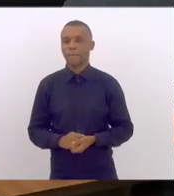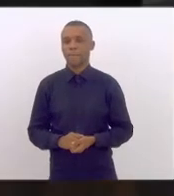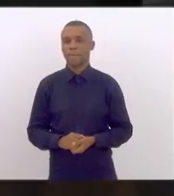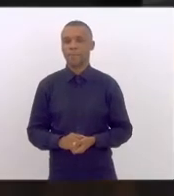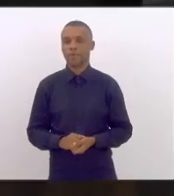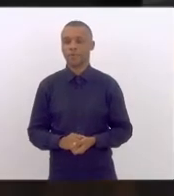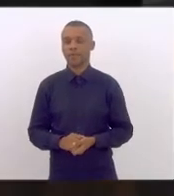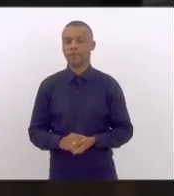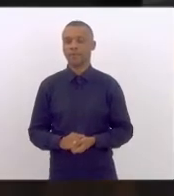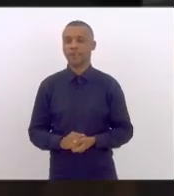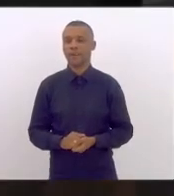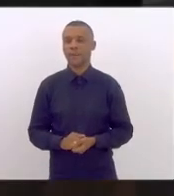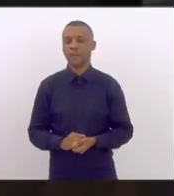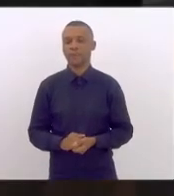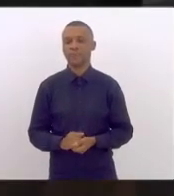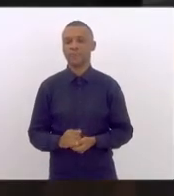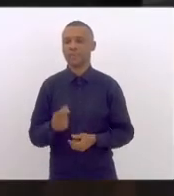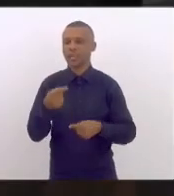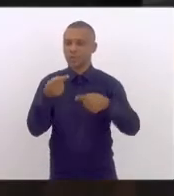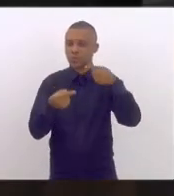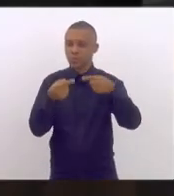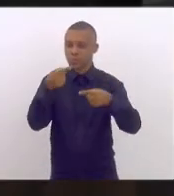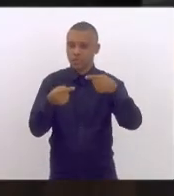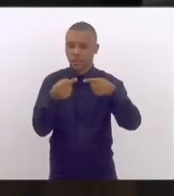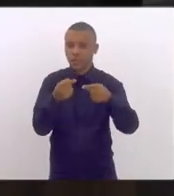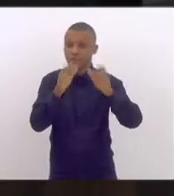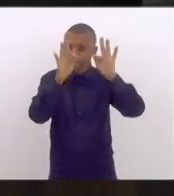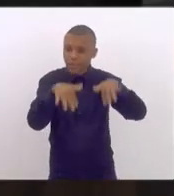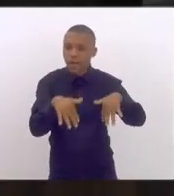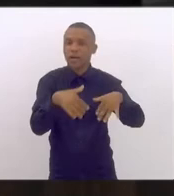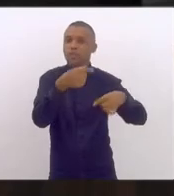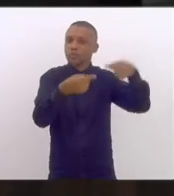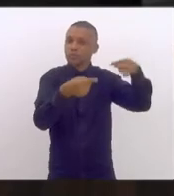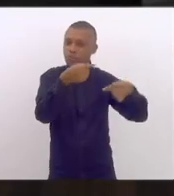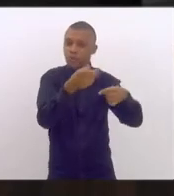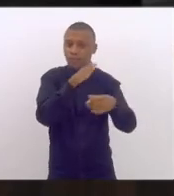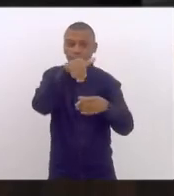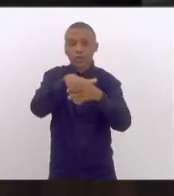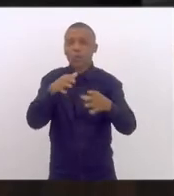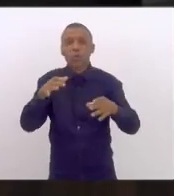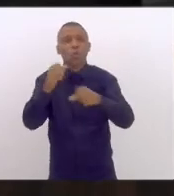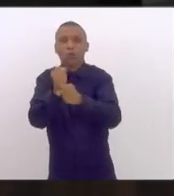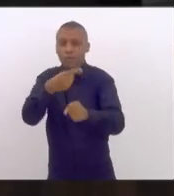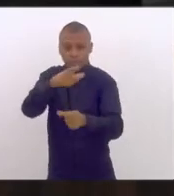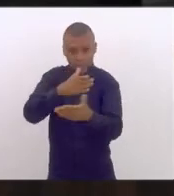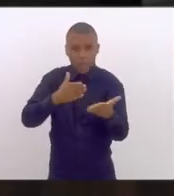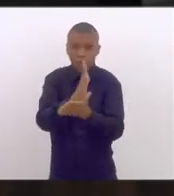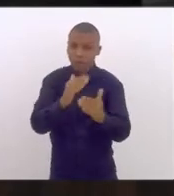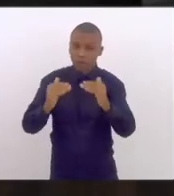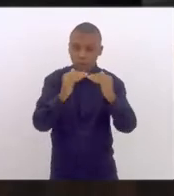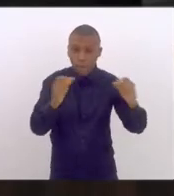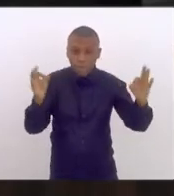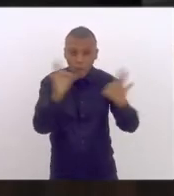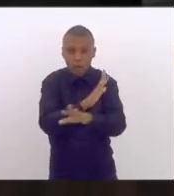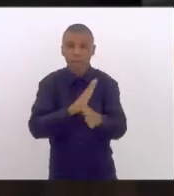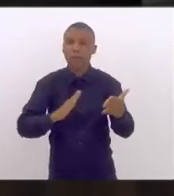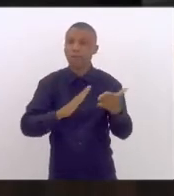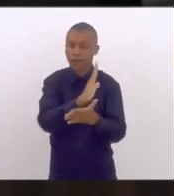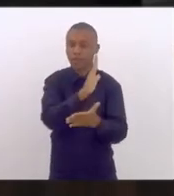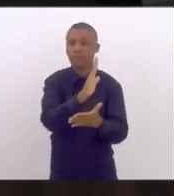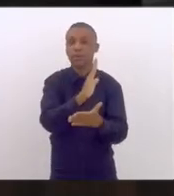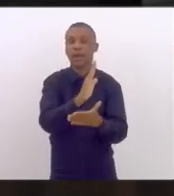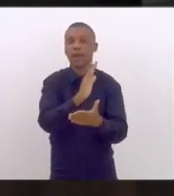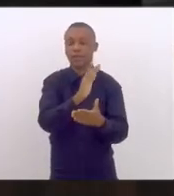em discussão não haver o que Queira discutir encerrar da discussão em votação seus que aprovam permanece Como estão aprovados vai a